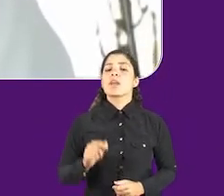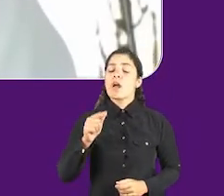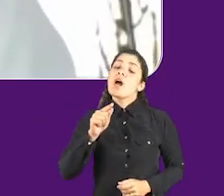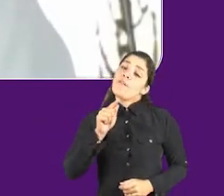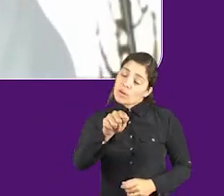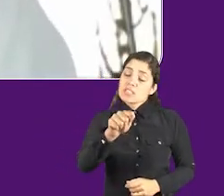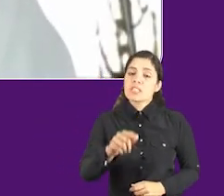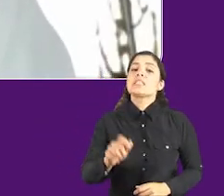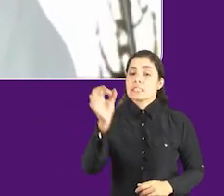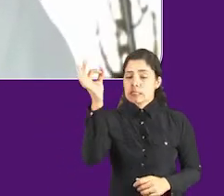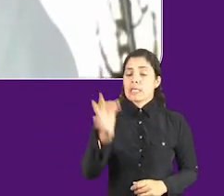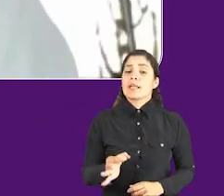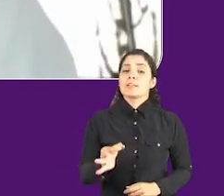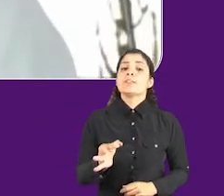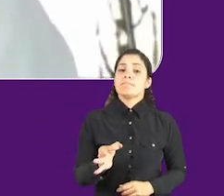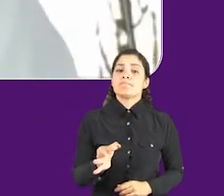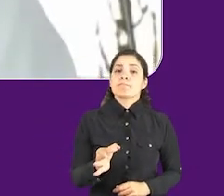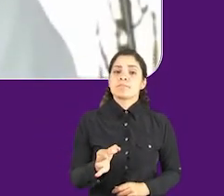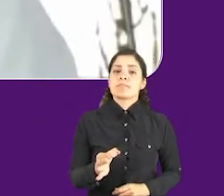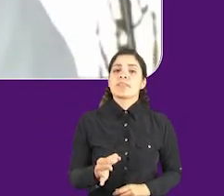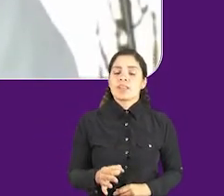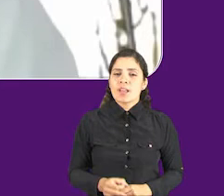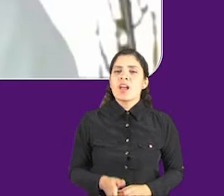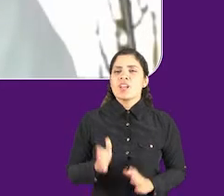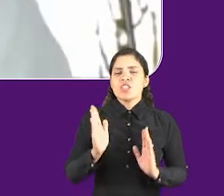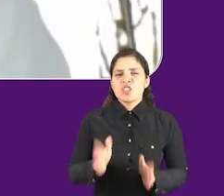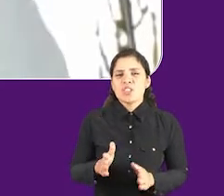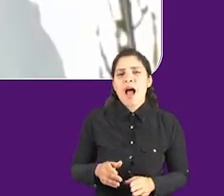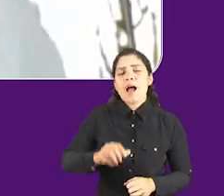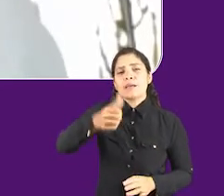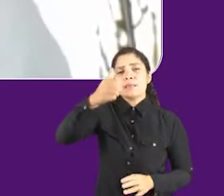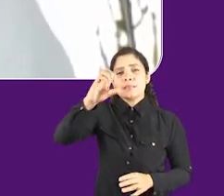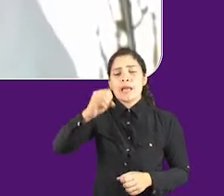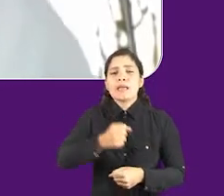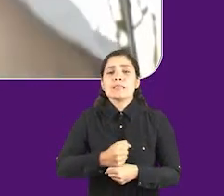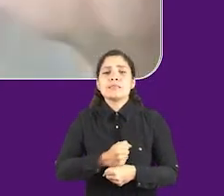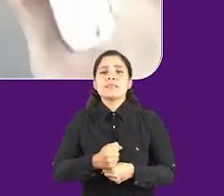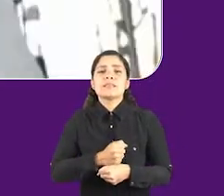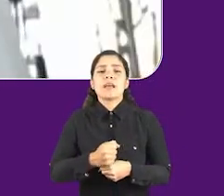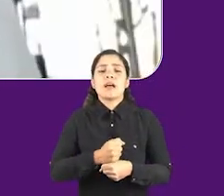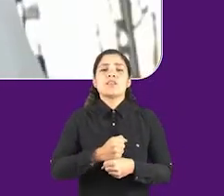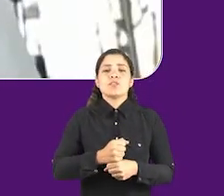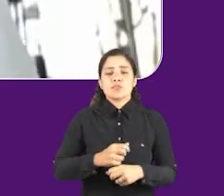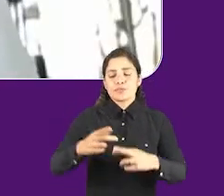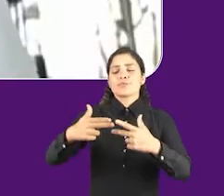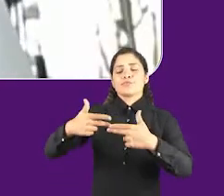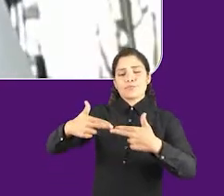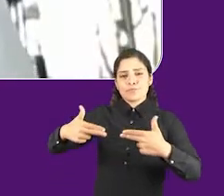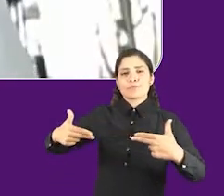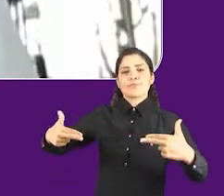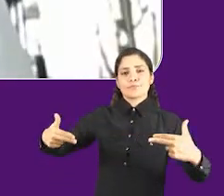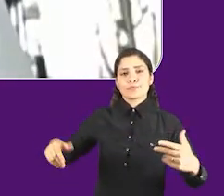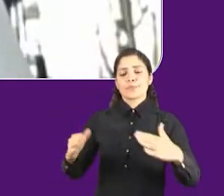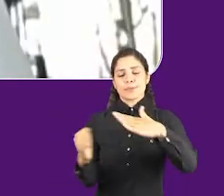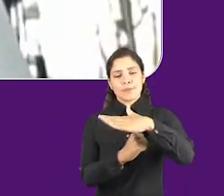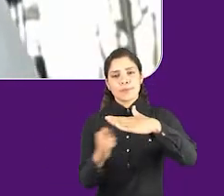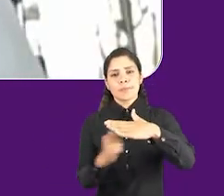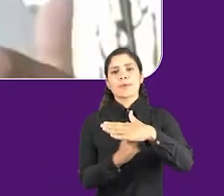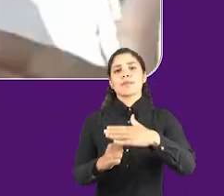que a gente trabalha o tema da diversidade EA inclusão e focarmos principalmente ao redor do mundo sobre